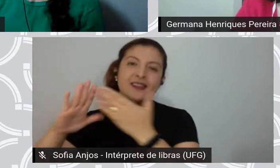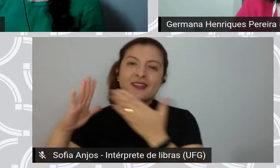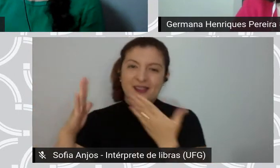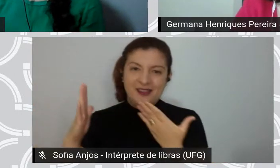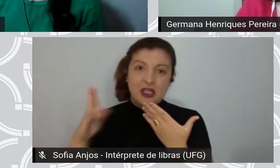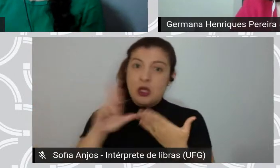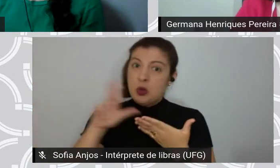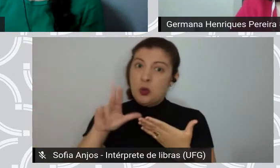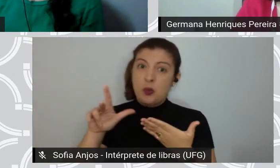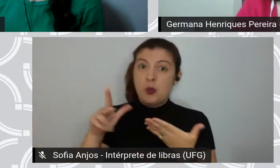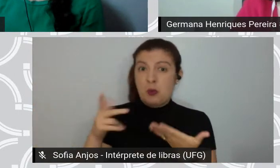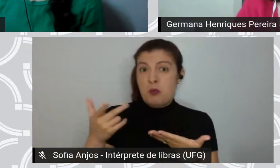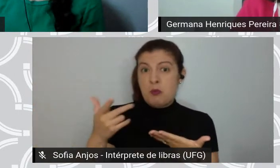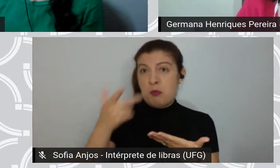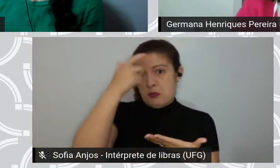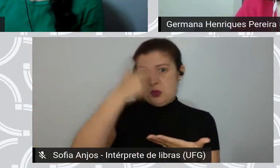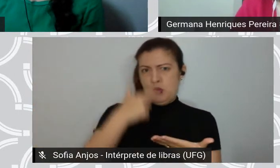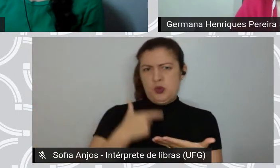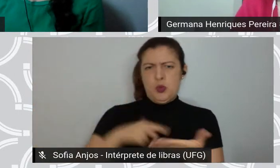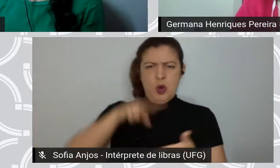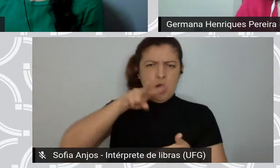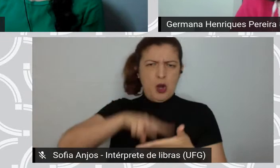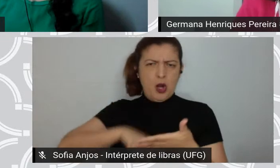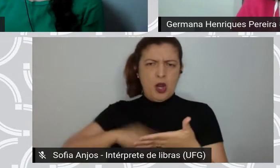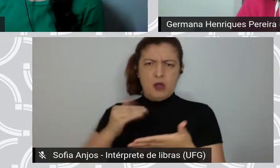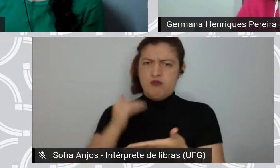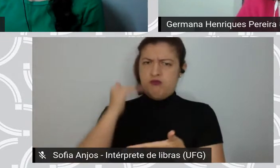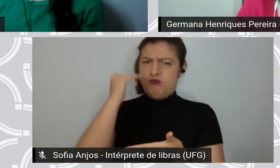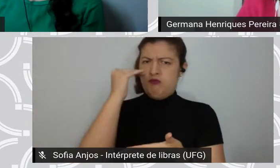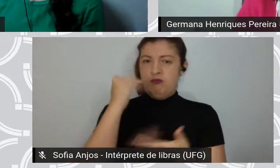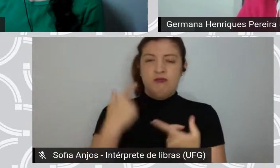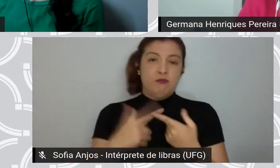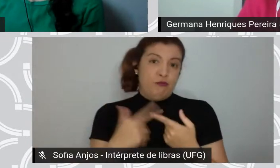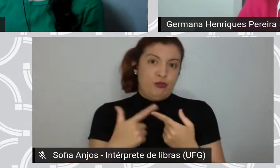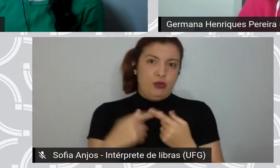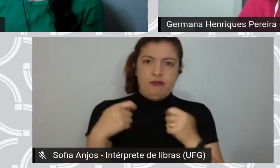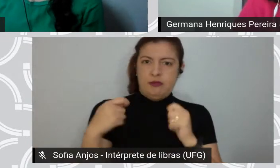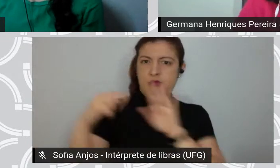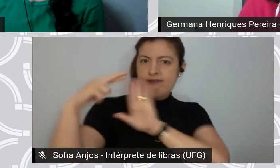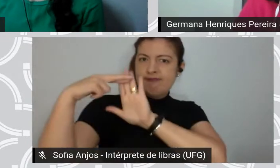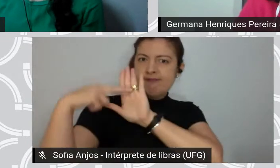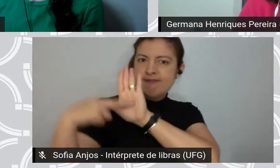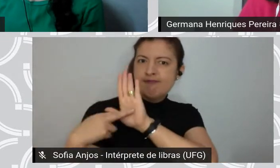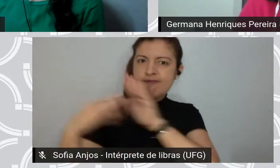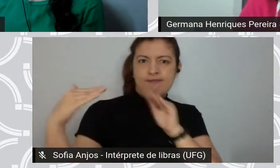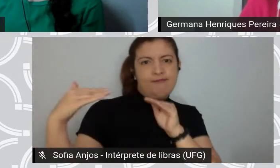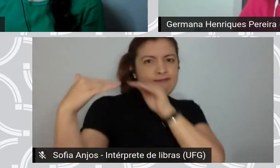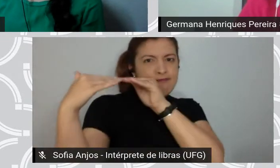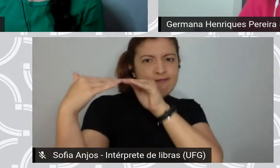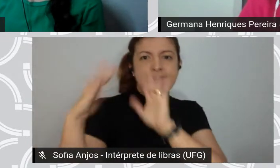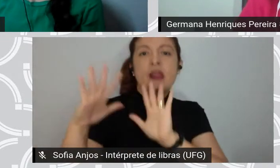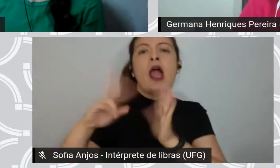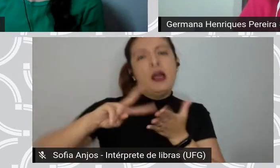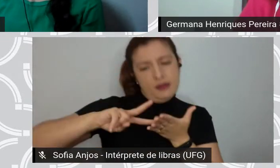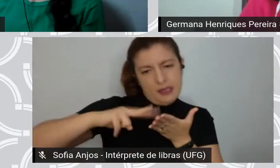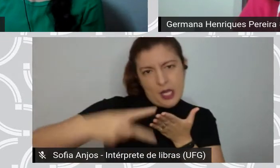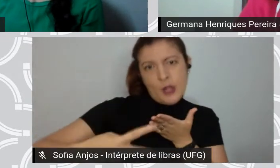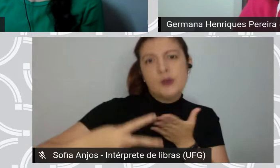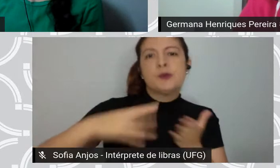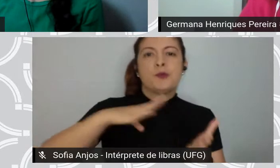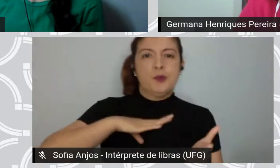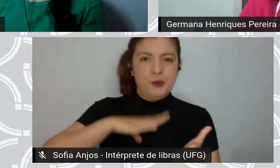De Victor Hugo, lógico, traduzido para o português, mas é tudo mesmo.